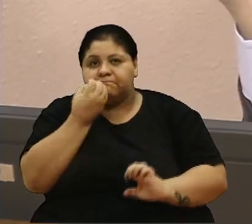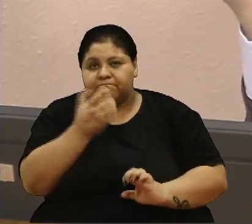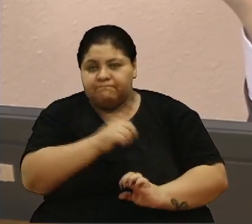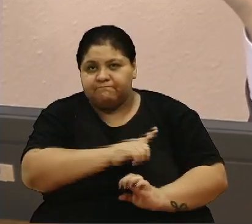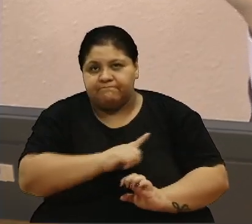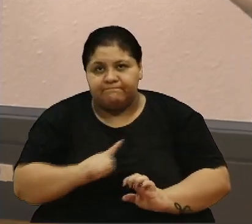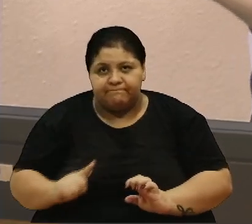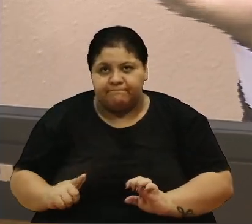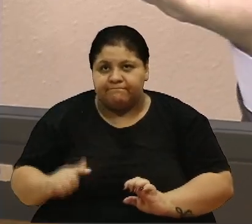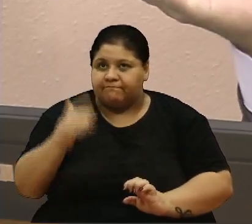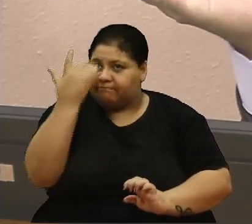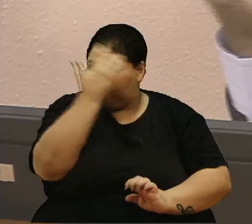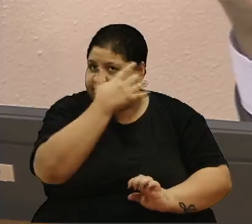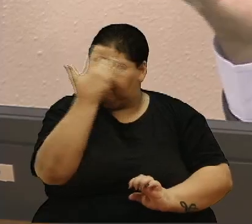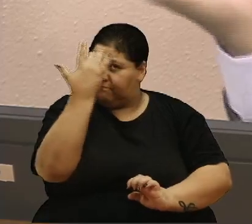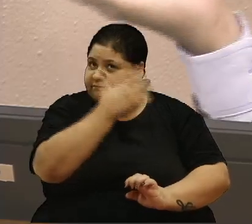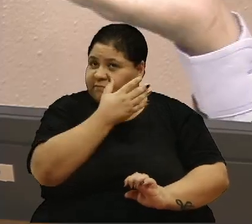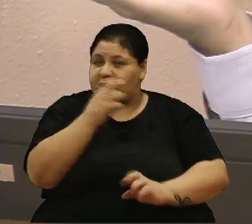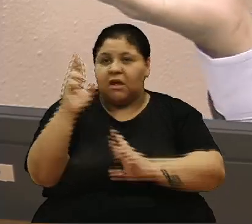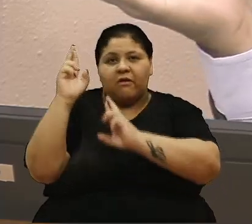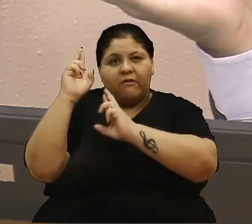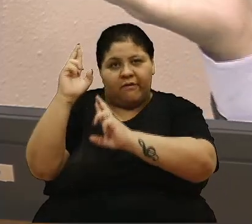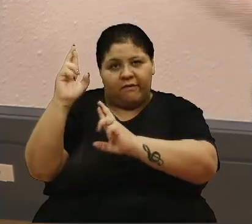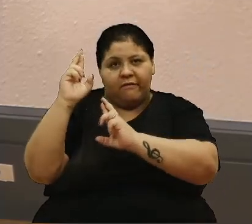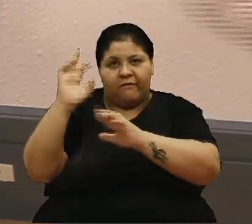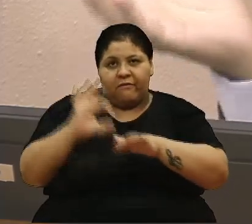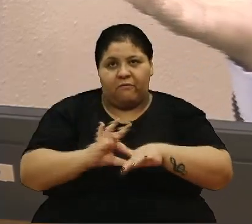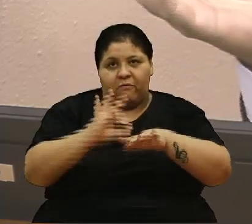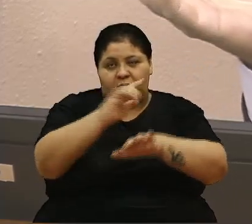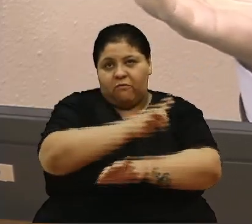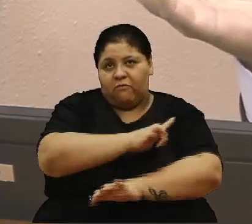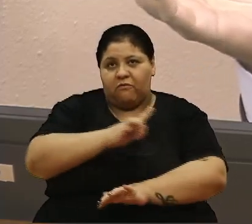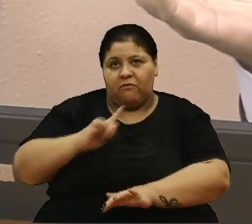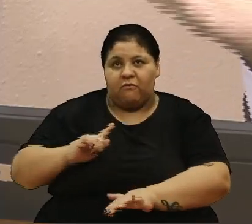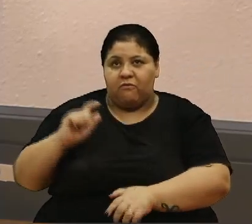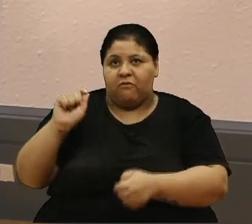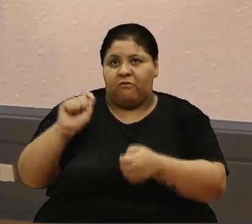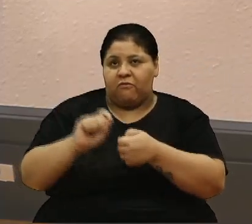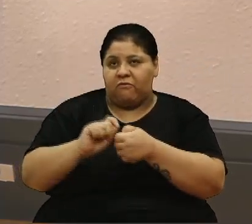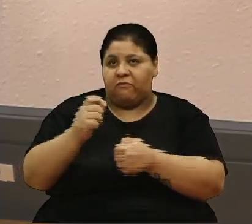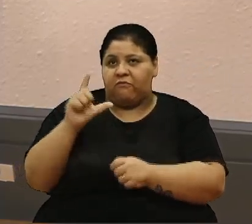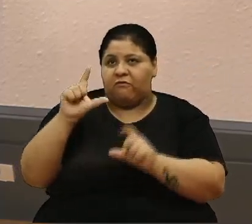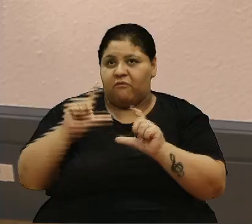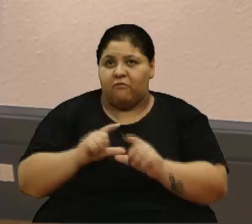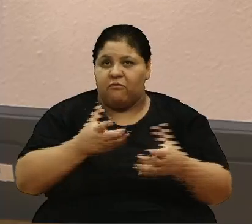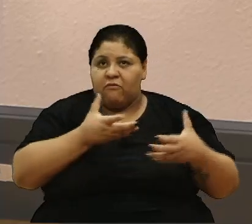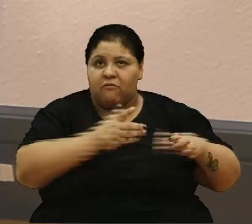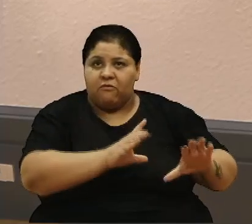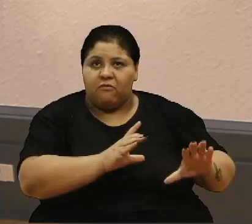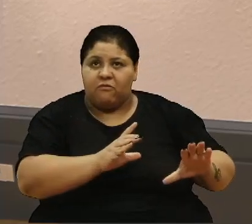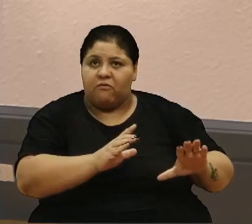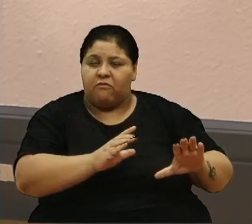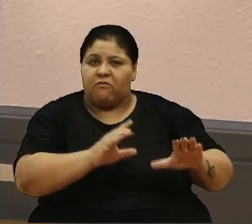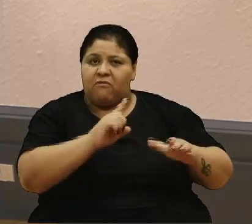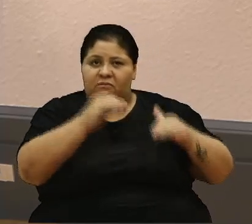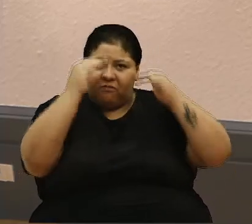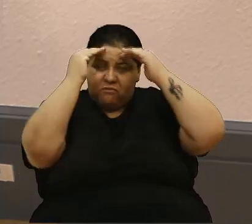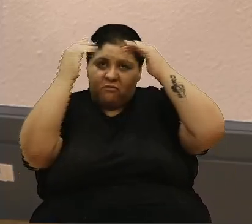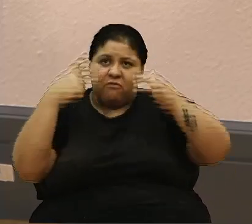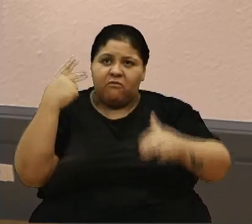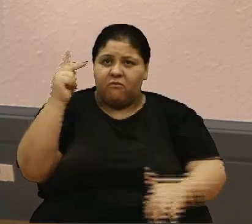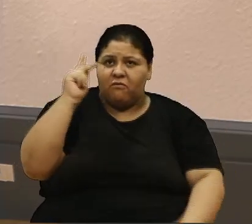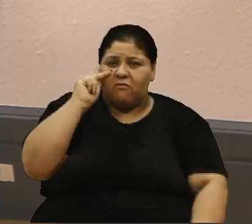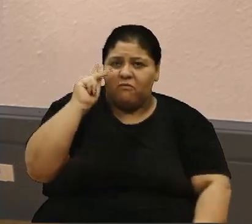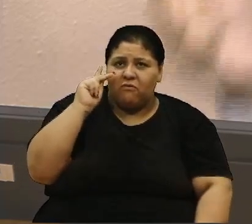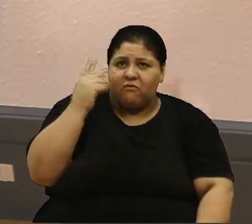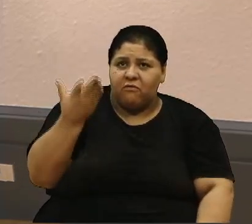governo Adiló é otimista com um líder de governo que faz pouco da oposição e desrespeita, inclusive o vereador Cláudio. O senhor disse que o